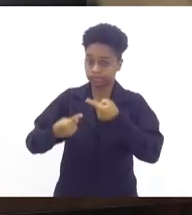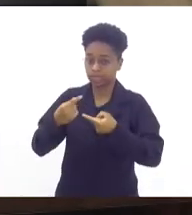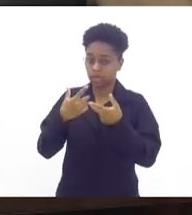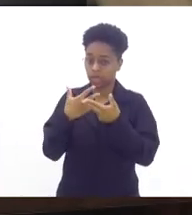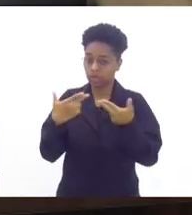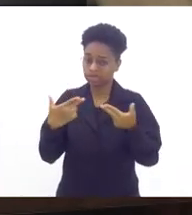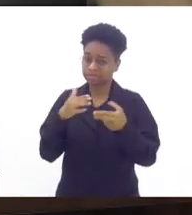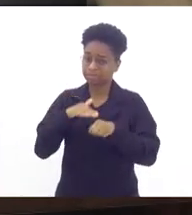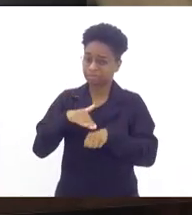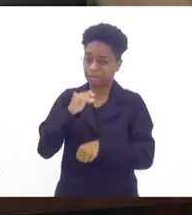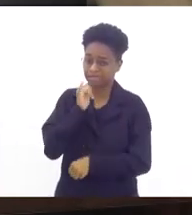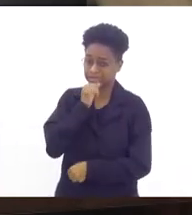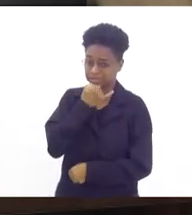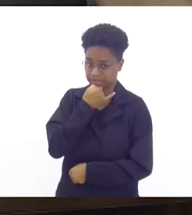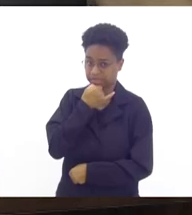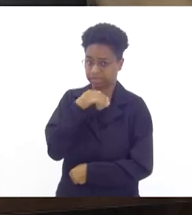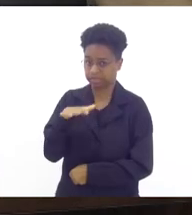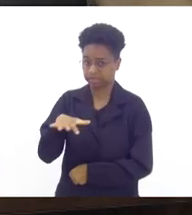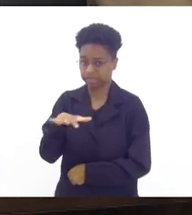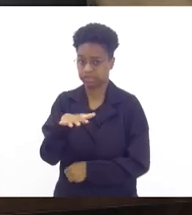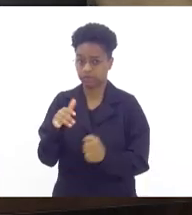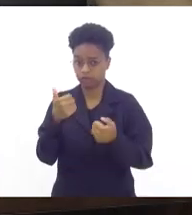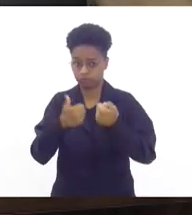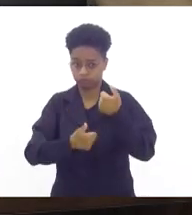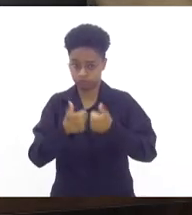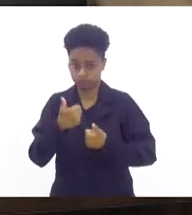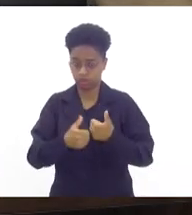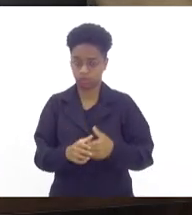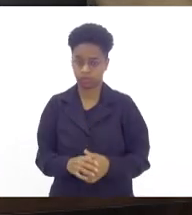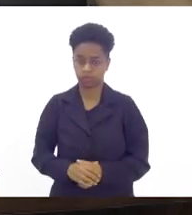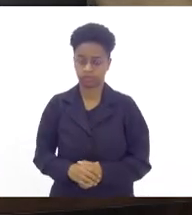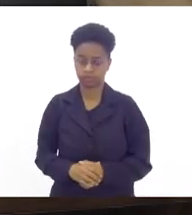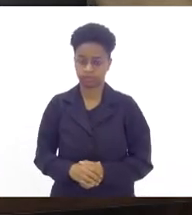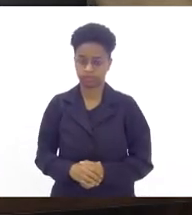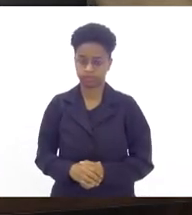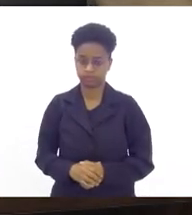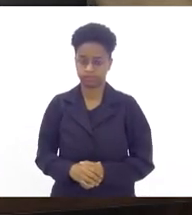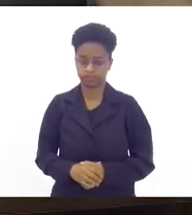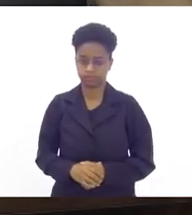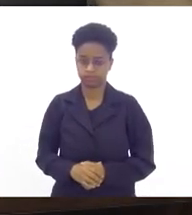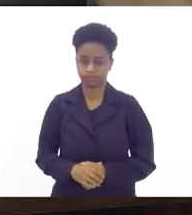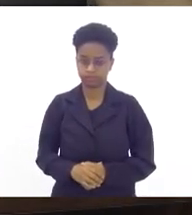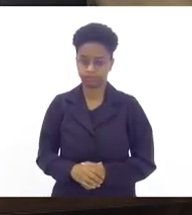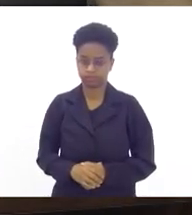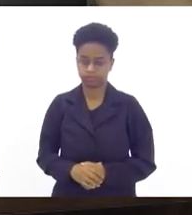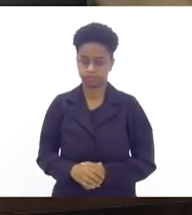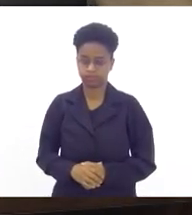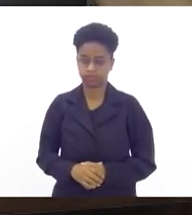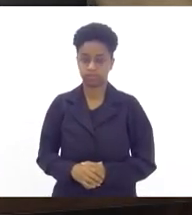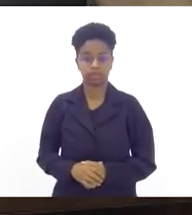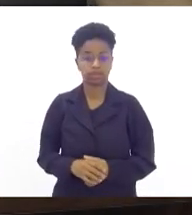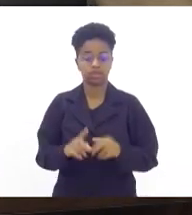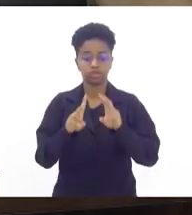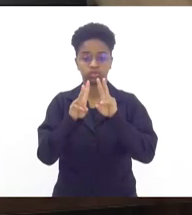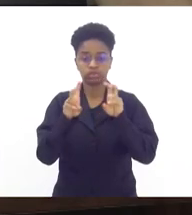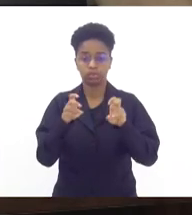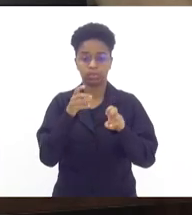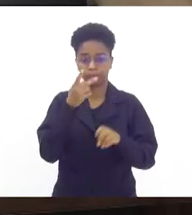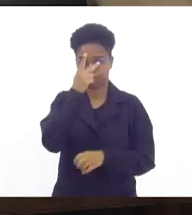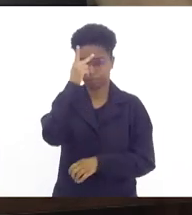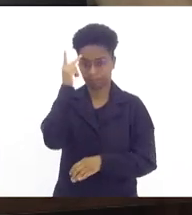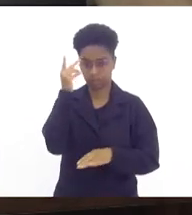mais triste do lado do futebol né que é a questão é das pessoas que vão aos estádios